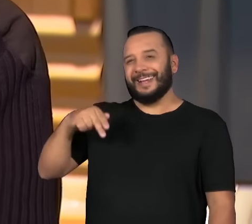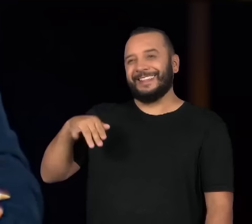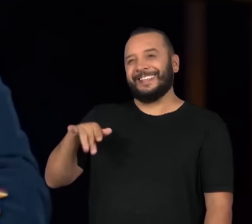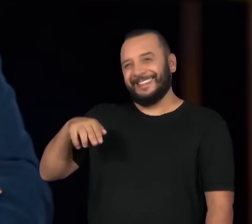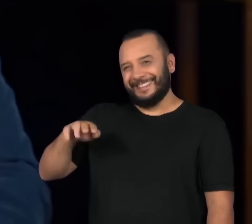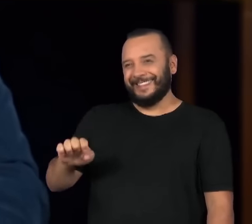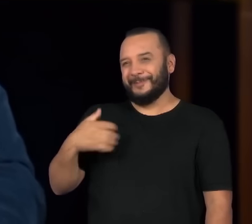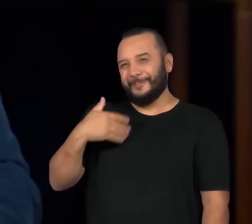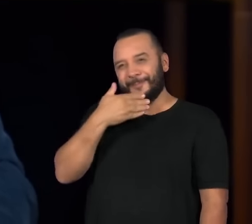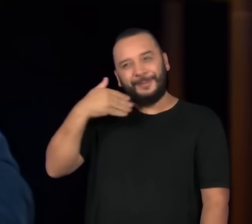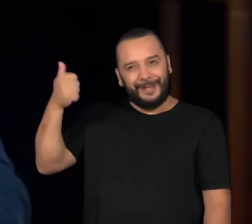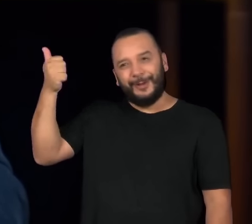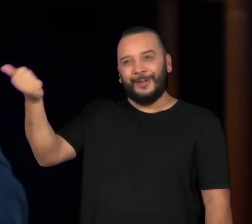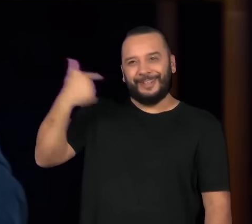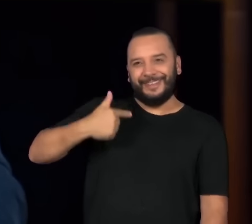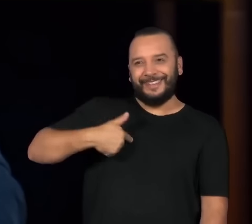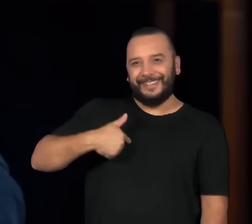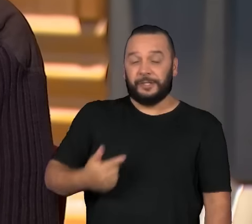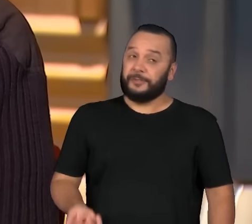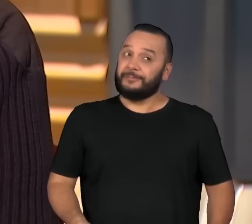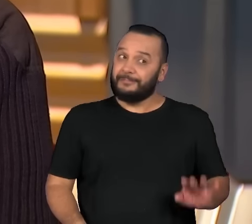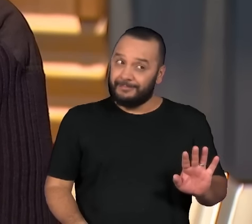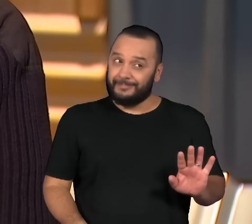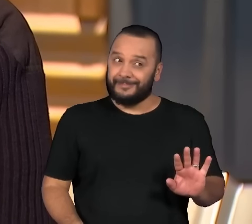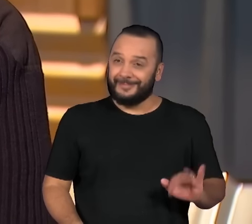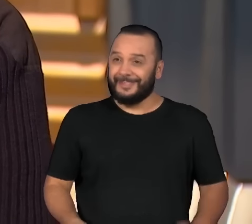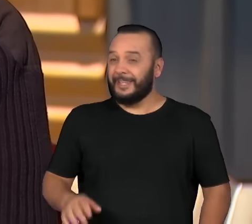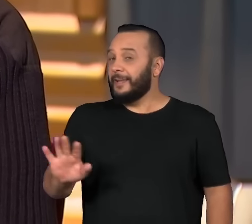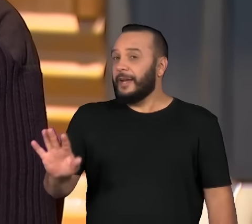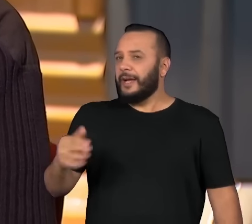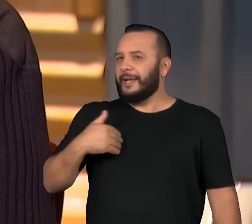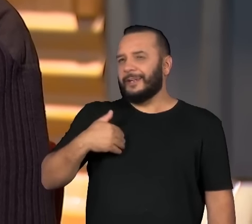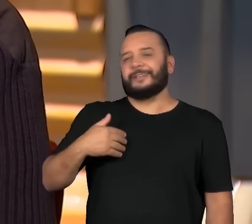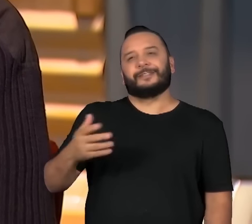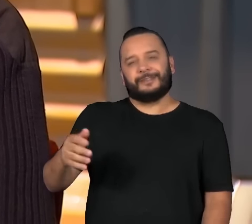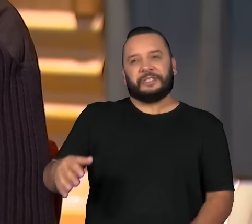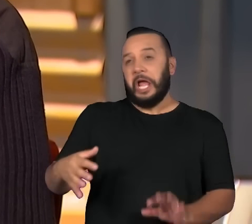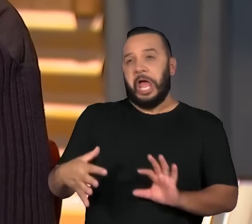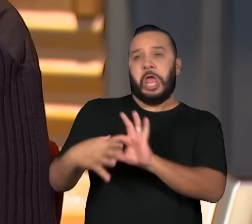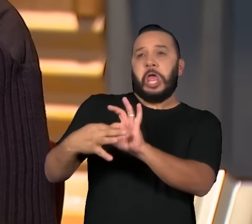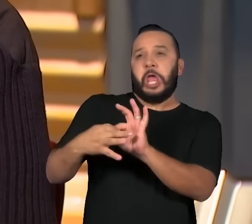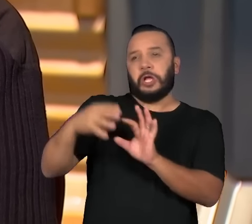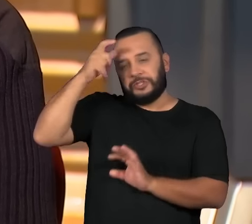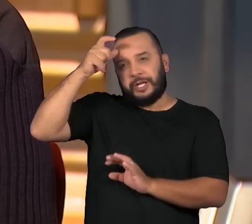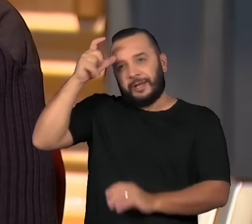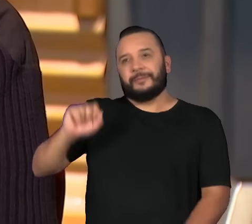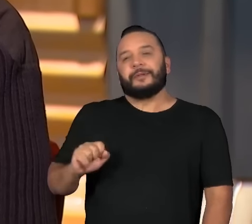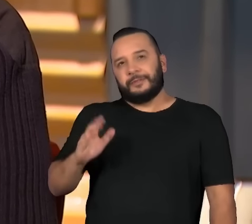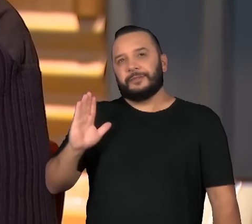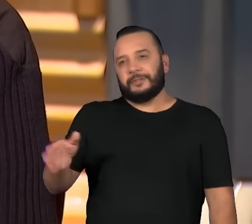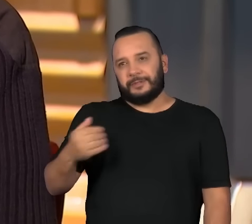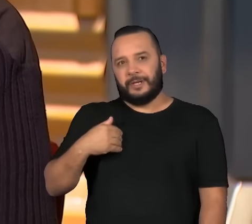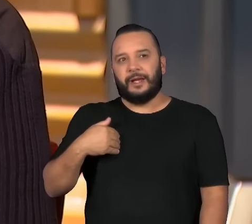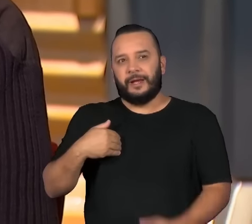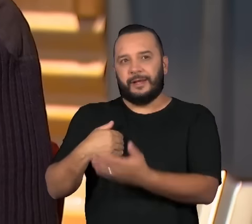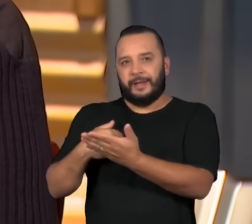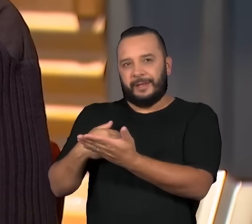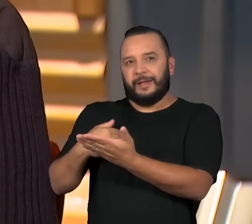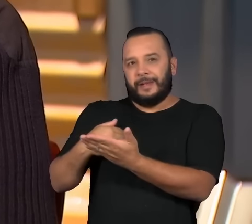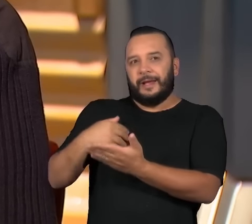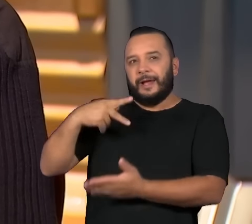Há controvérsias. Eu acho que essa história aí do pacto, né? Obviamente, Paganini é bem mais antigo que o blues, né? Mas o blues é